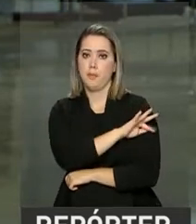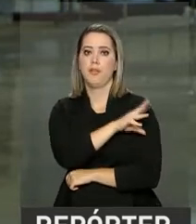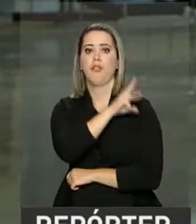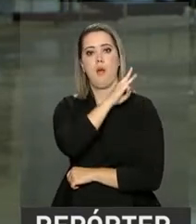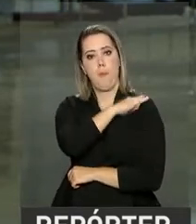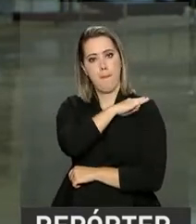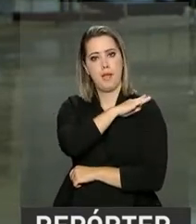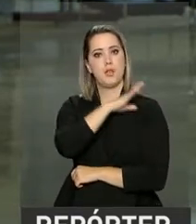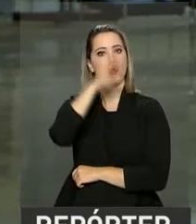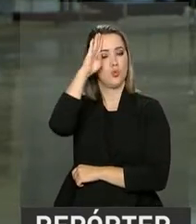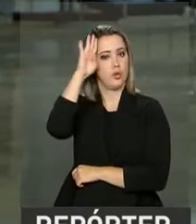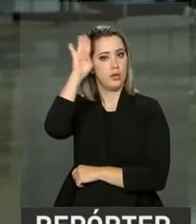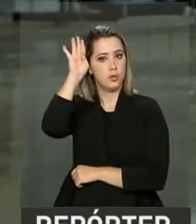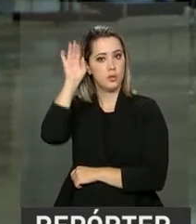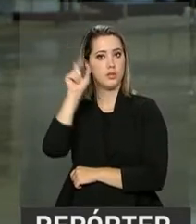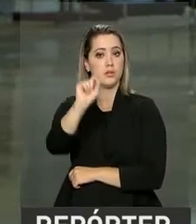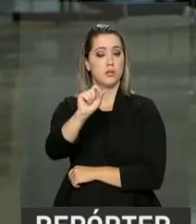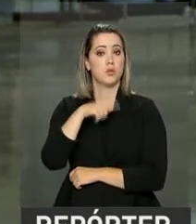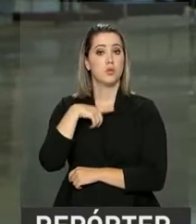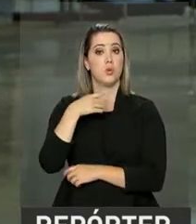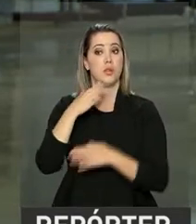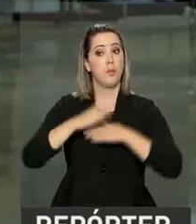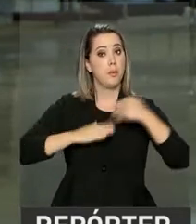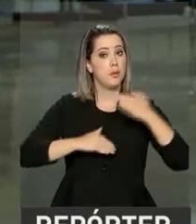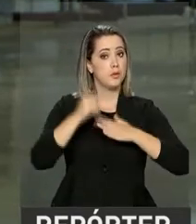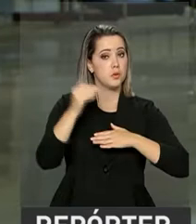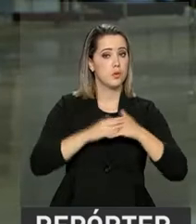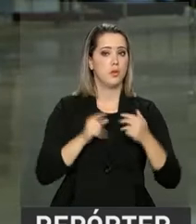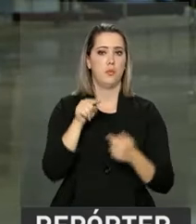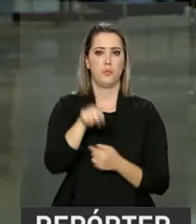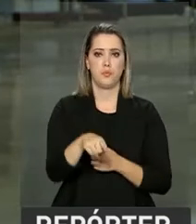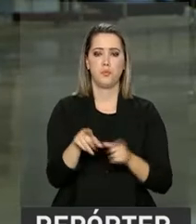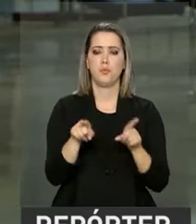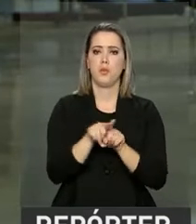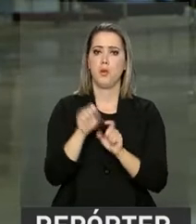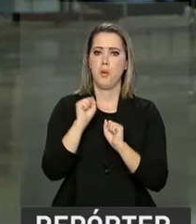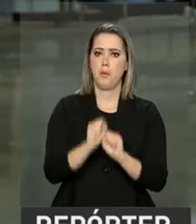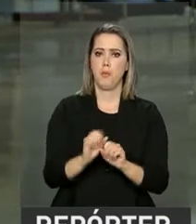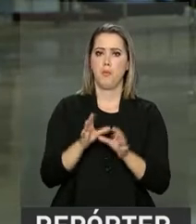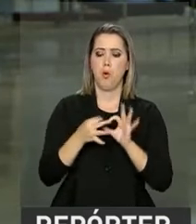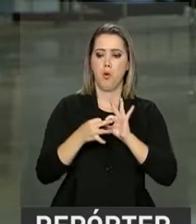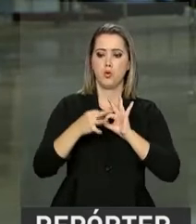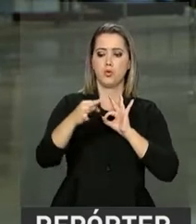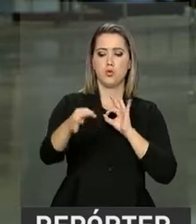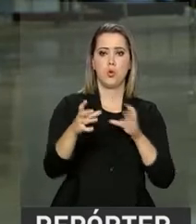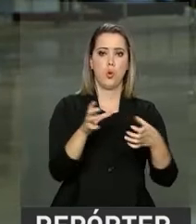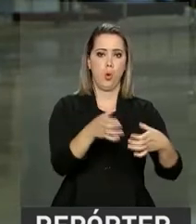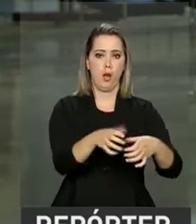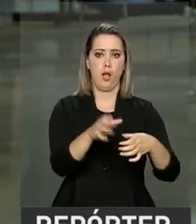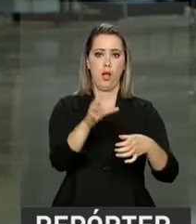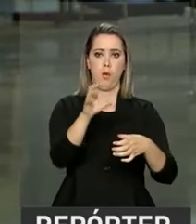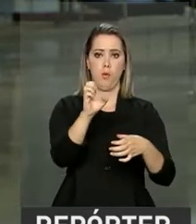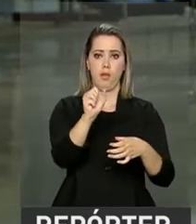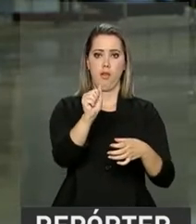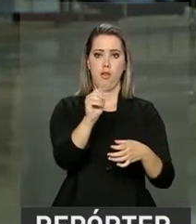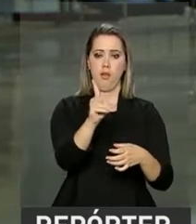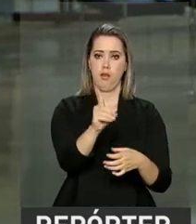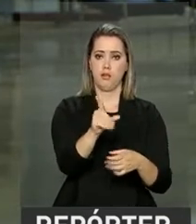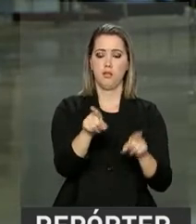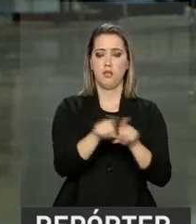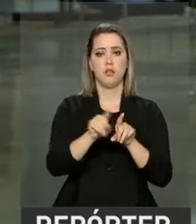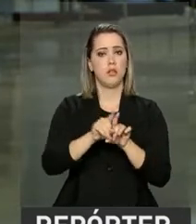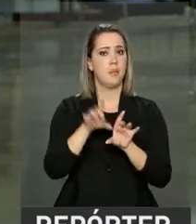profissional. No caso das instituições de ensino superior, elas vão poder montar polos EAD, além de oferecer exclusivamente